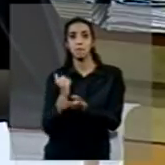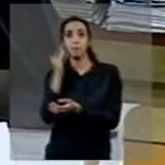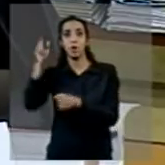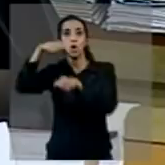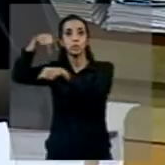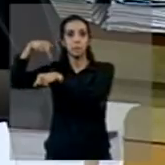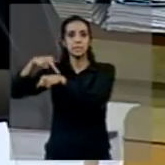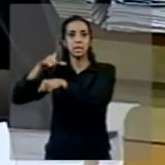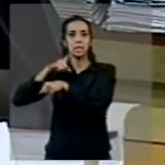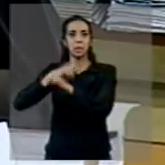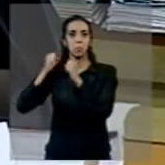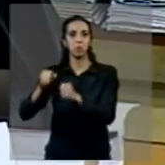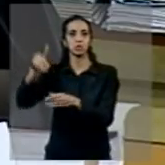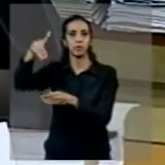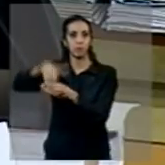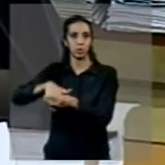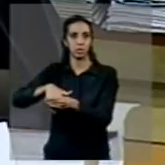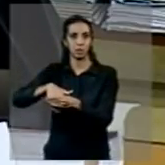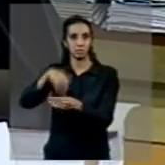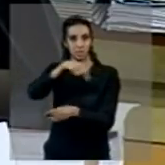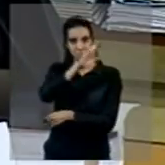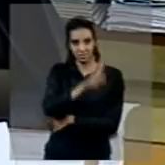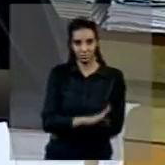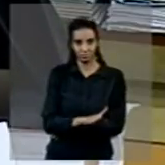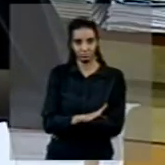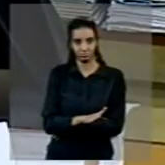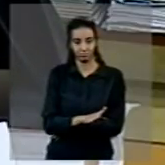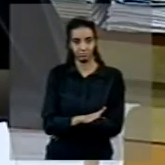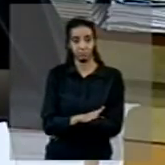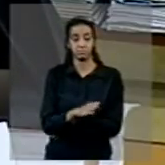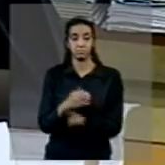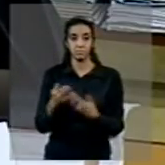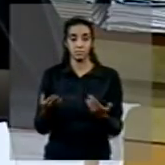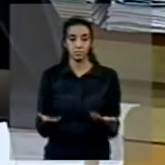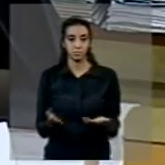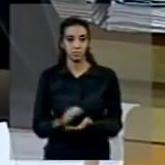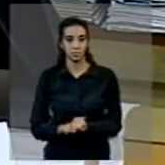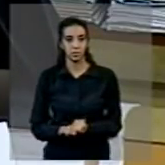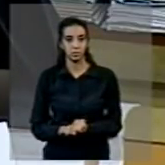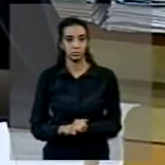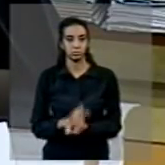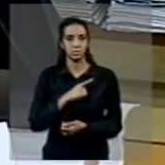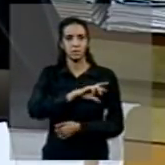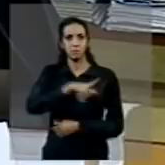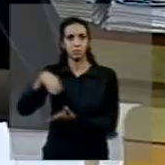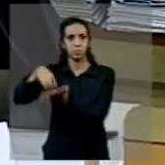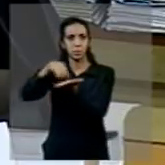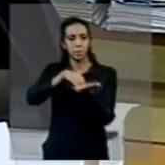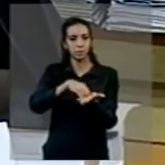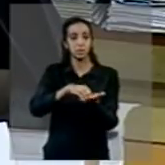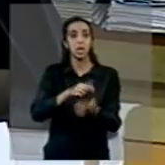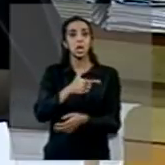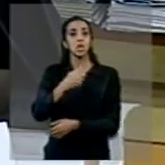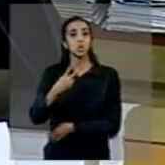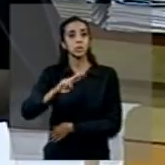São 15.400 servidores, são 2.645 juízes eleitorais, 2 milhões